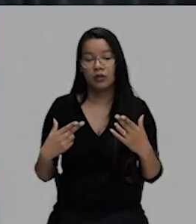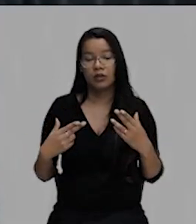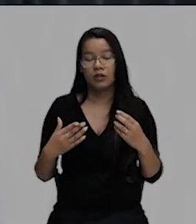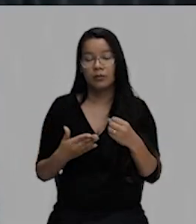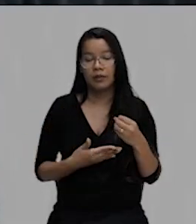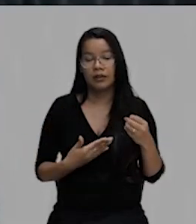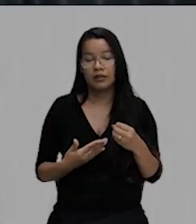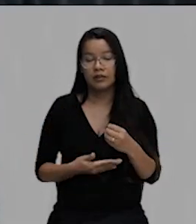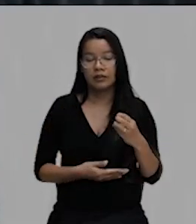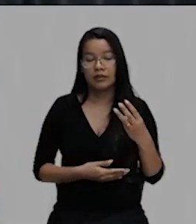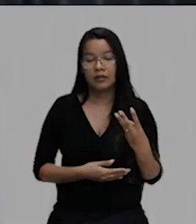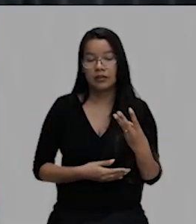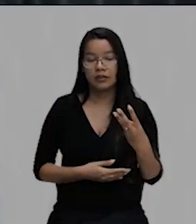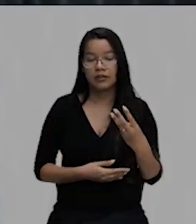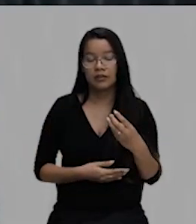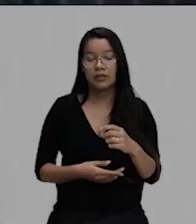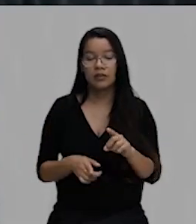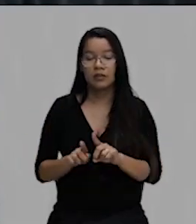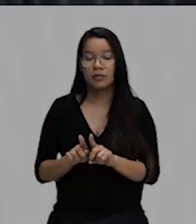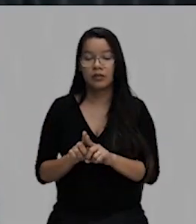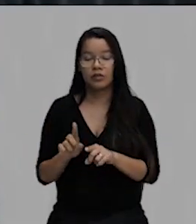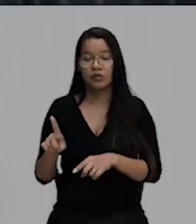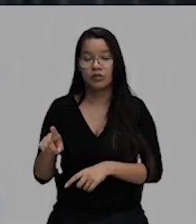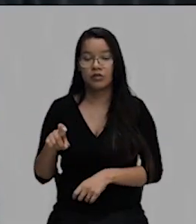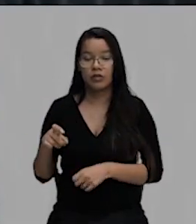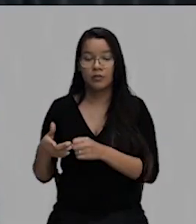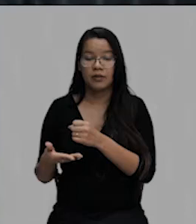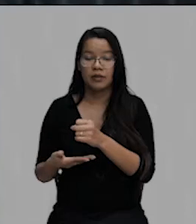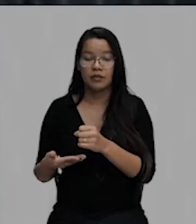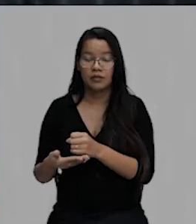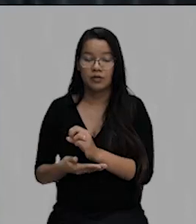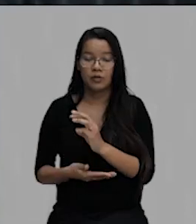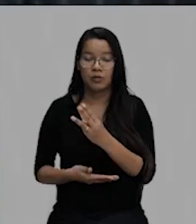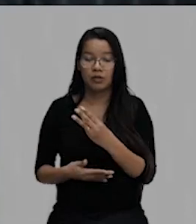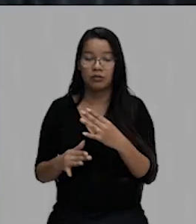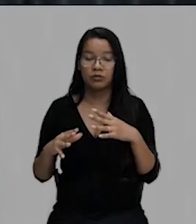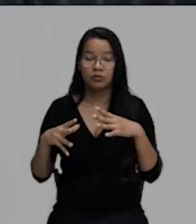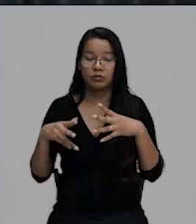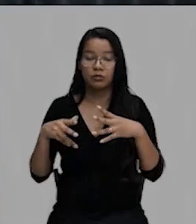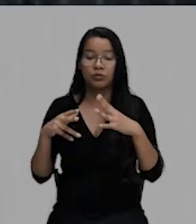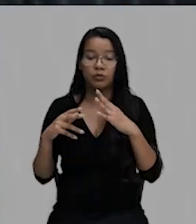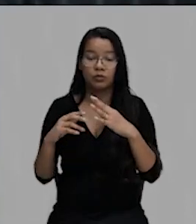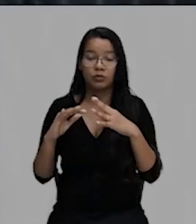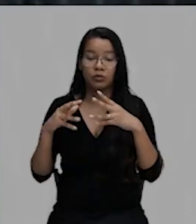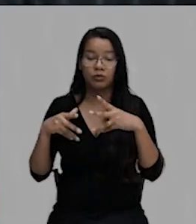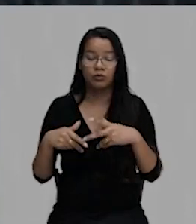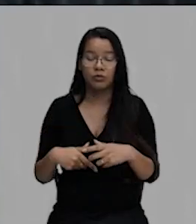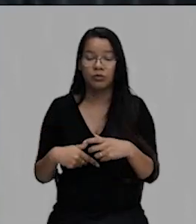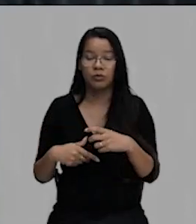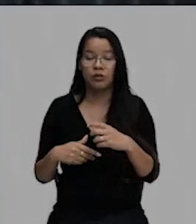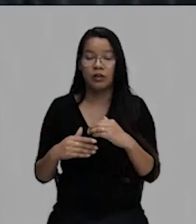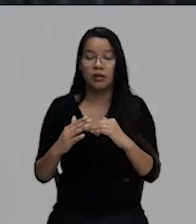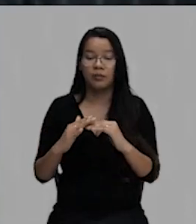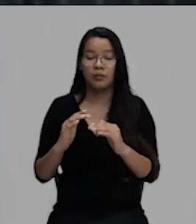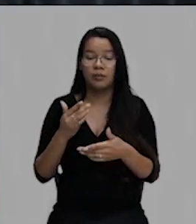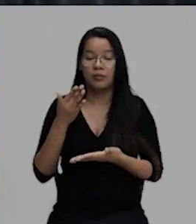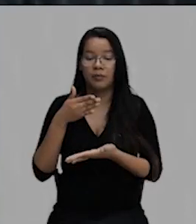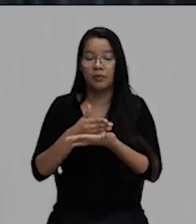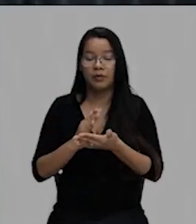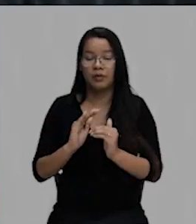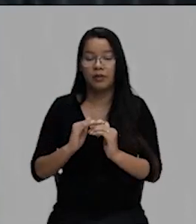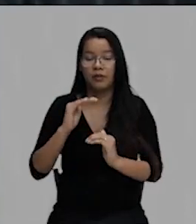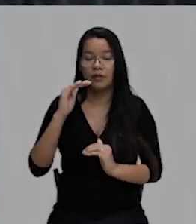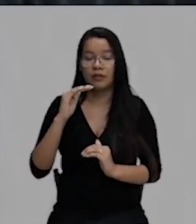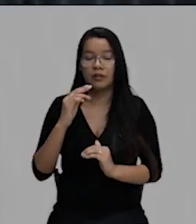de log de x na base 4, tá? Tudo isso a meio elevado a zero. Quem é meio elevado a zero? A unidade.